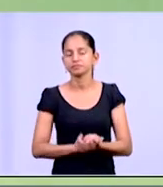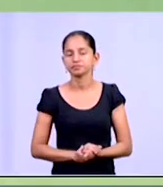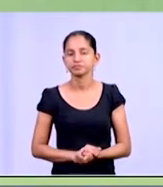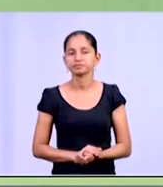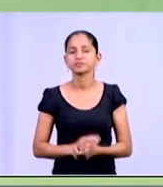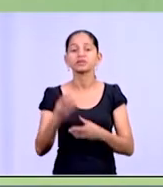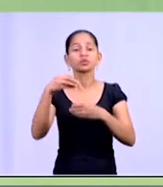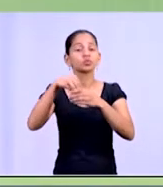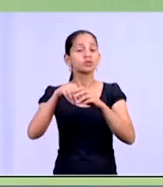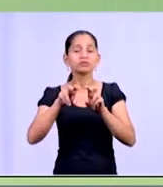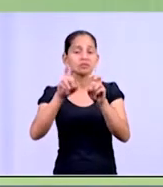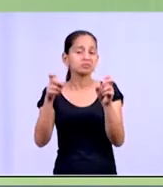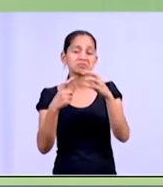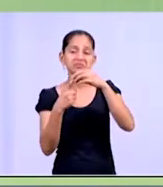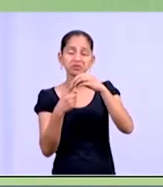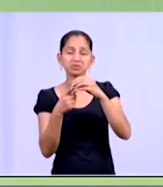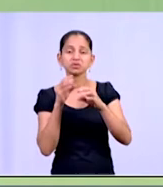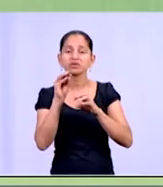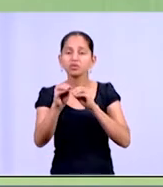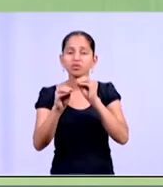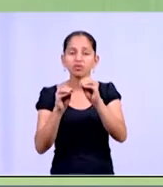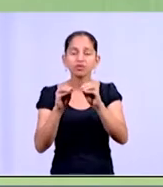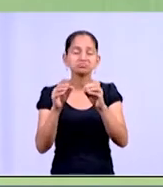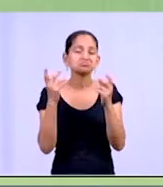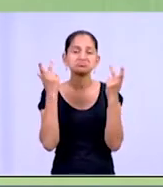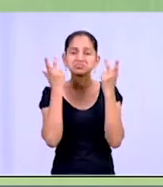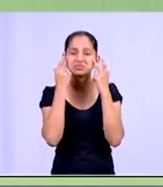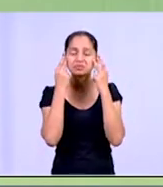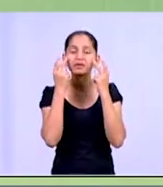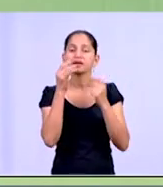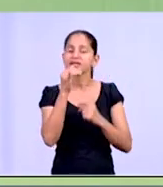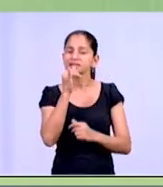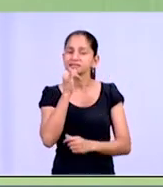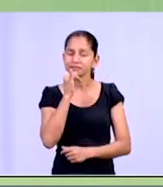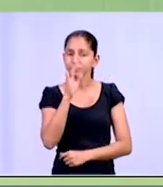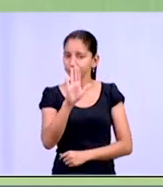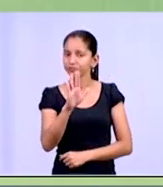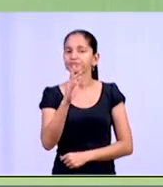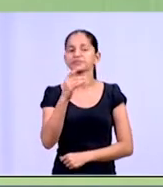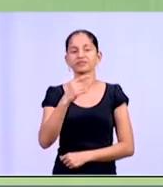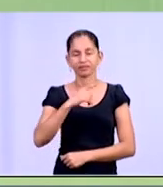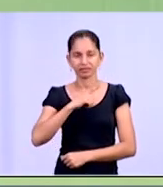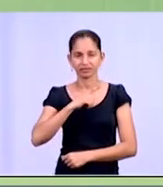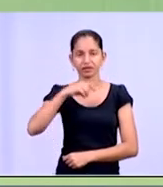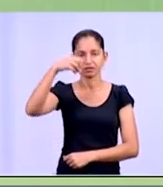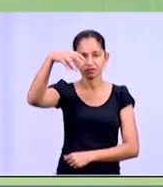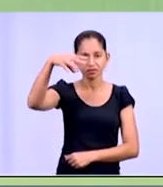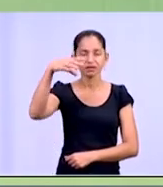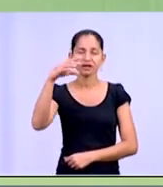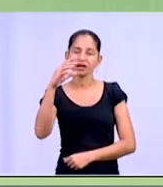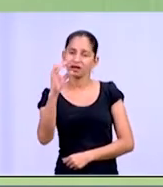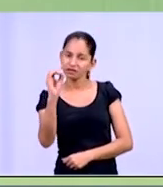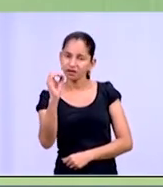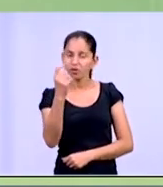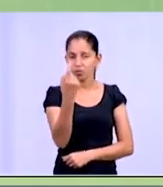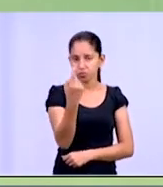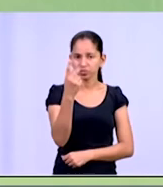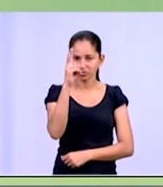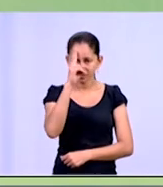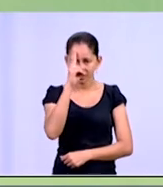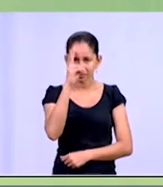Né? Para vocês terem uma ideia, não tem a lâmpada que define o estado 0 e 1, aquela